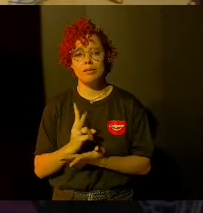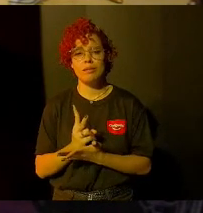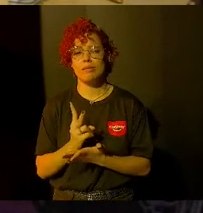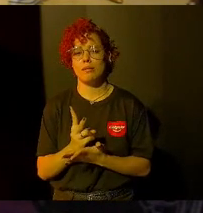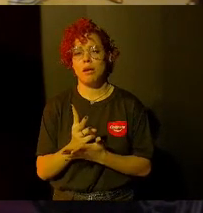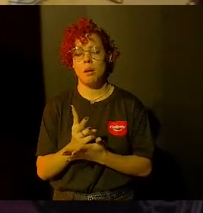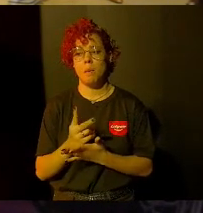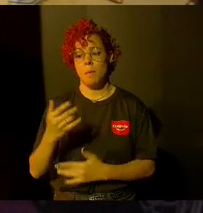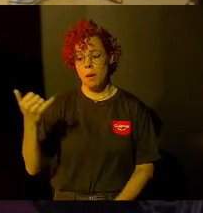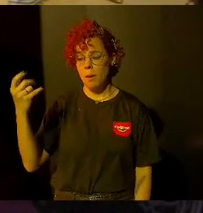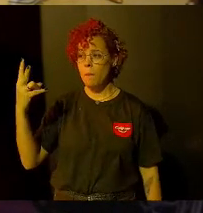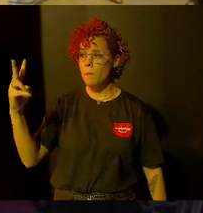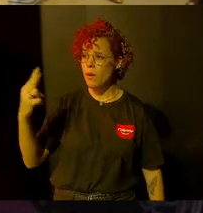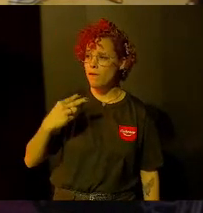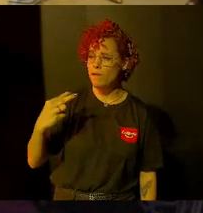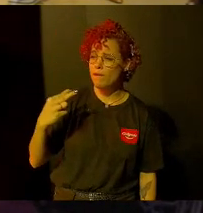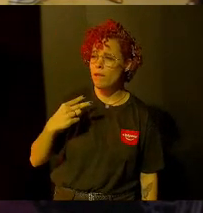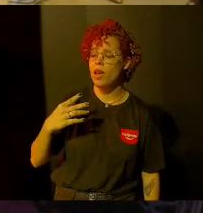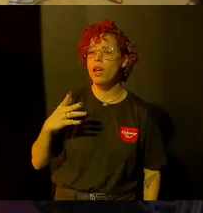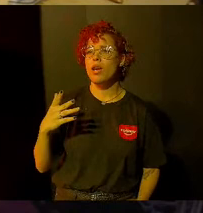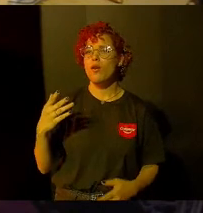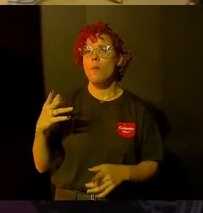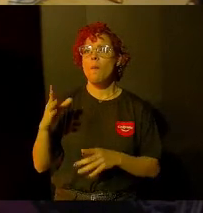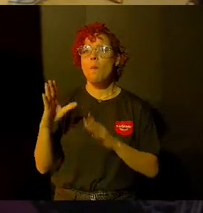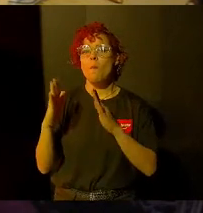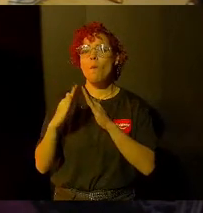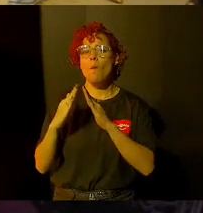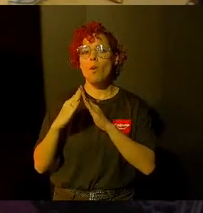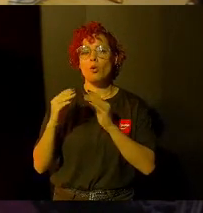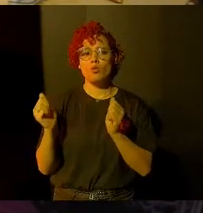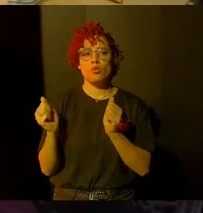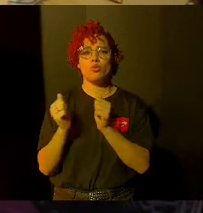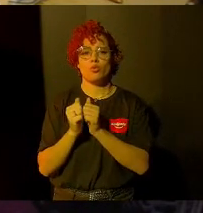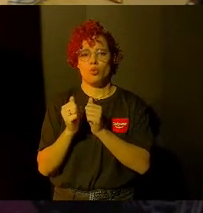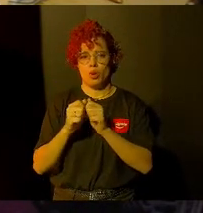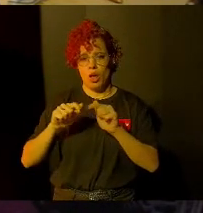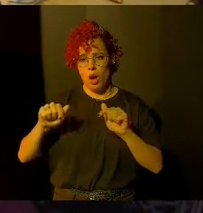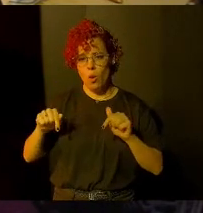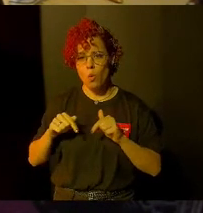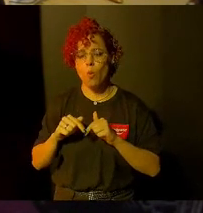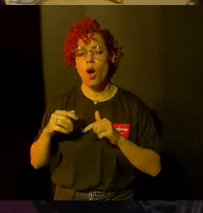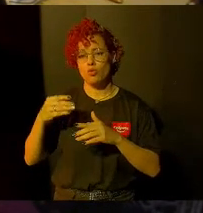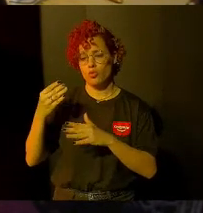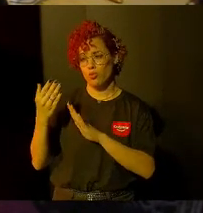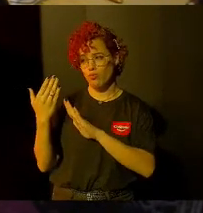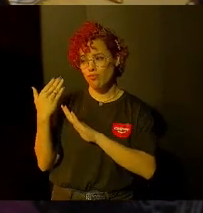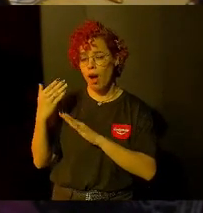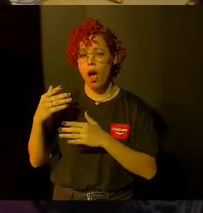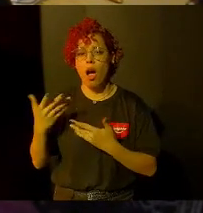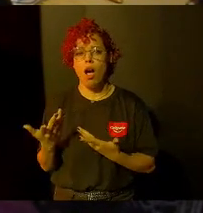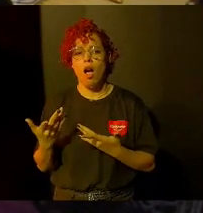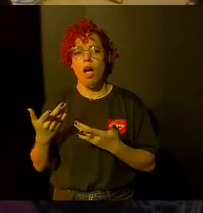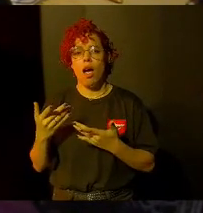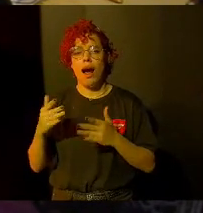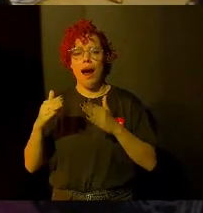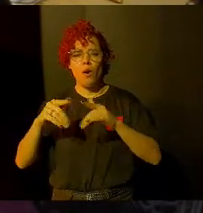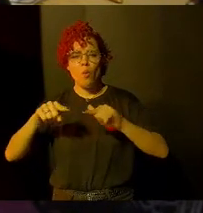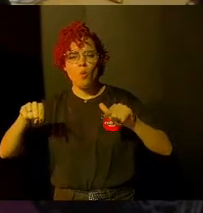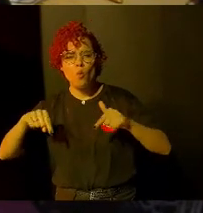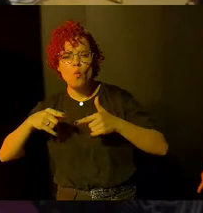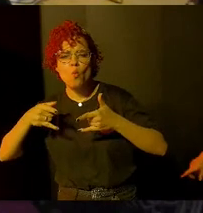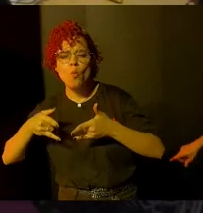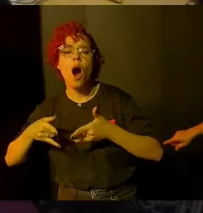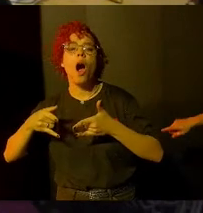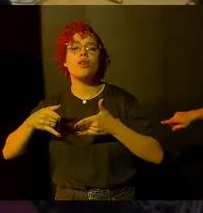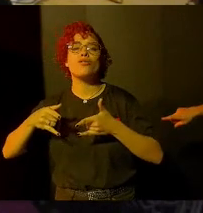parentes e sempre morando no partindo dos Fundos no quartinho de Empregada no quartinho né ou como vinha nas